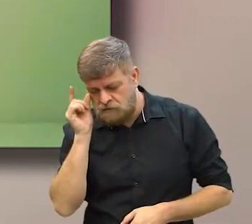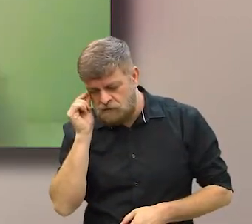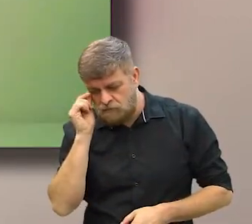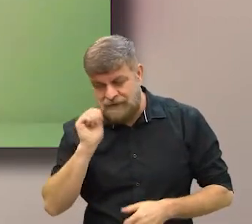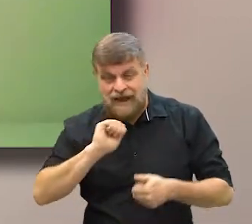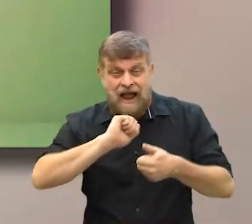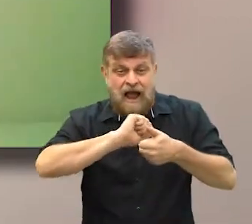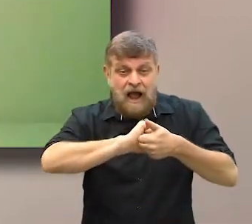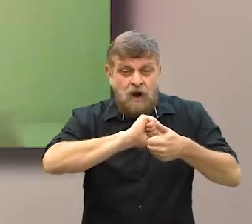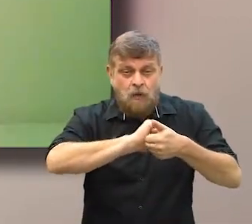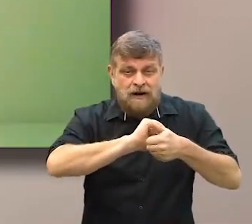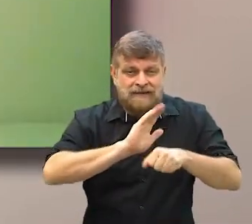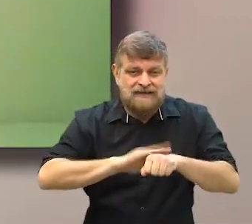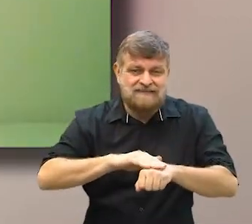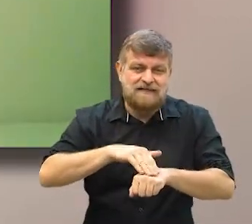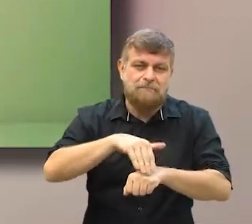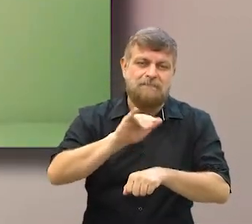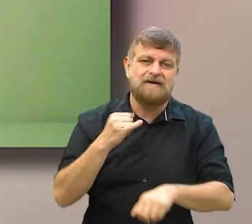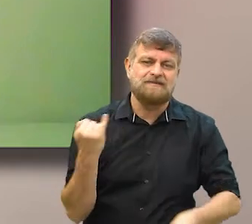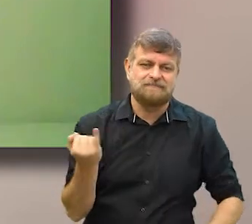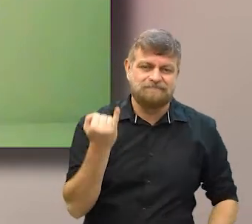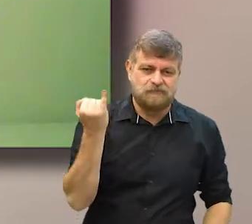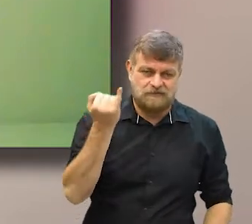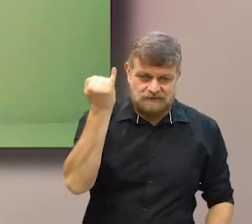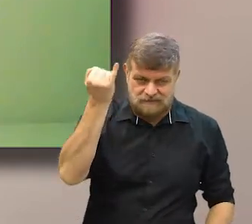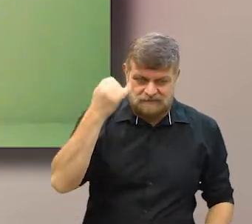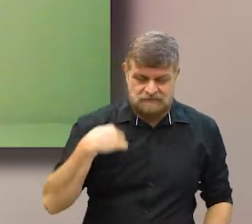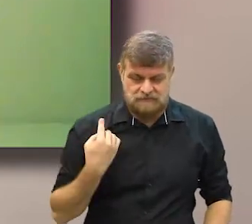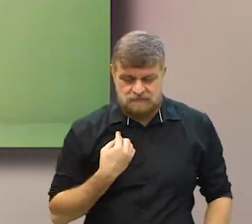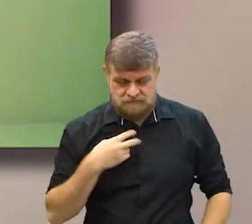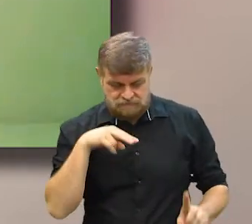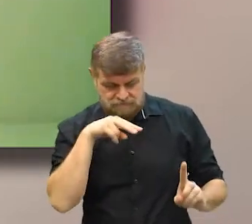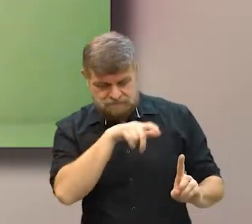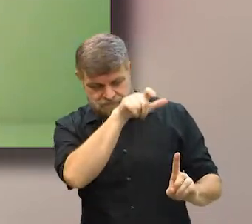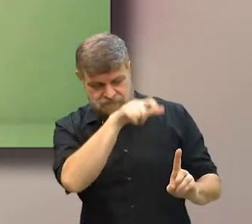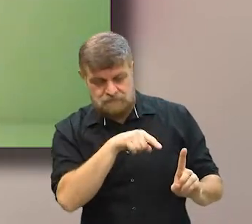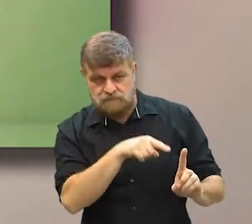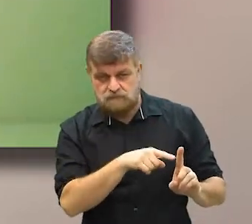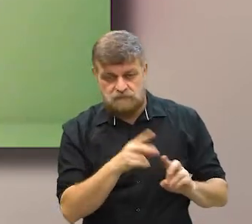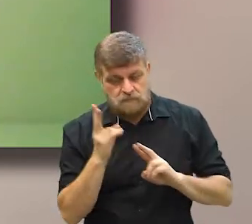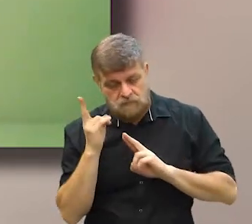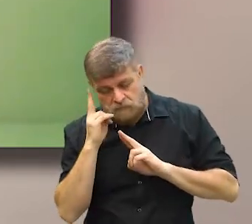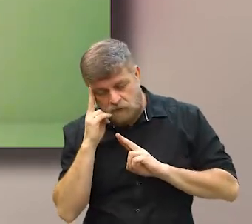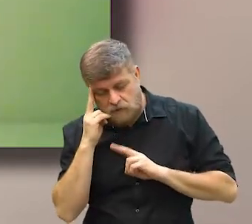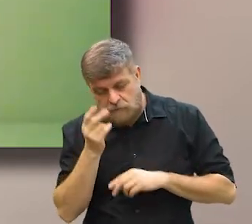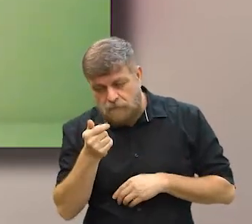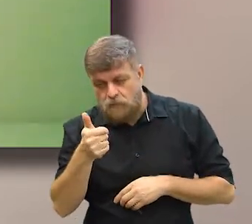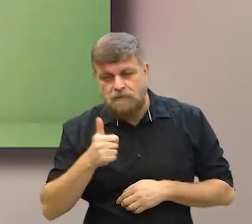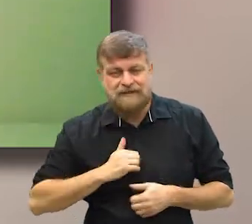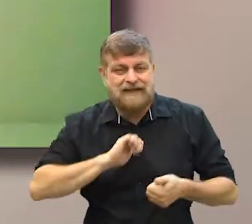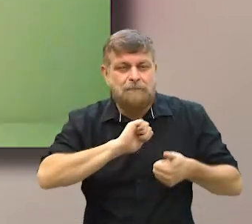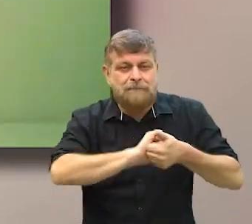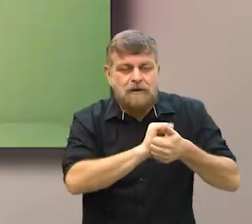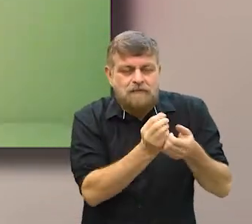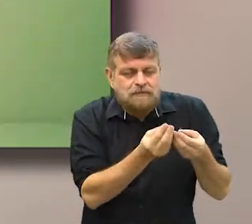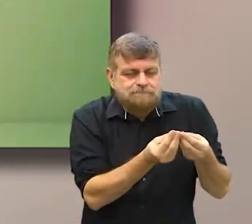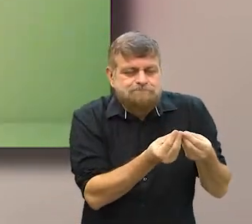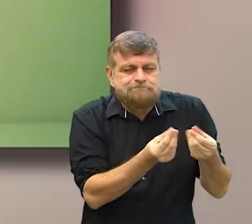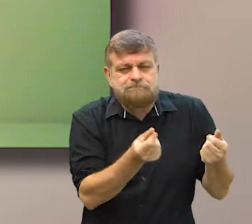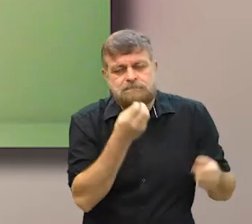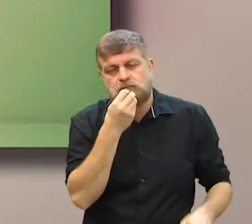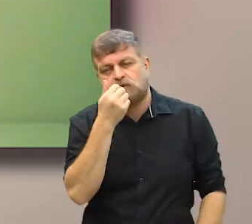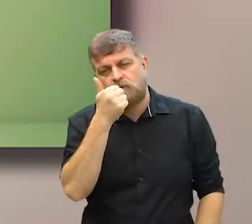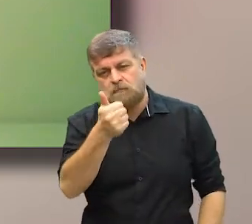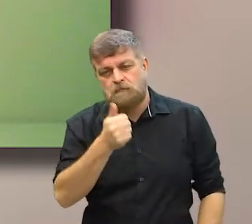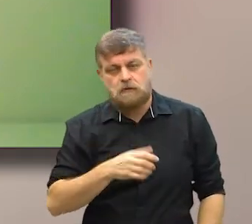a qualidade dele talvez seja ainda mais importante. Nós vemos pessoas que dormem pouco e que têm uma qualidade de sono